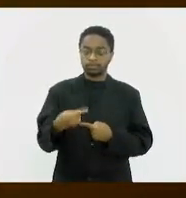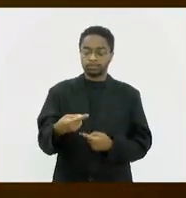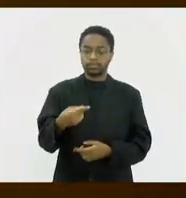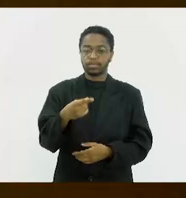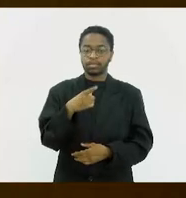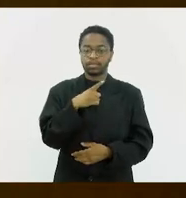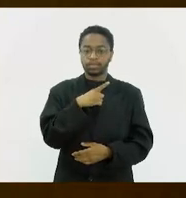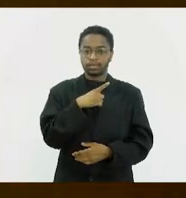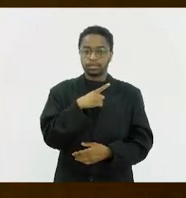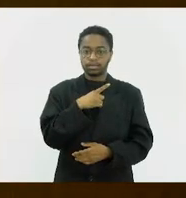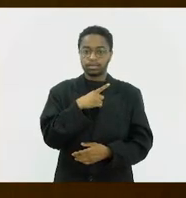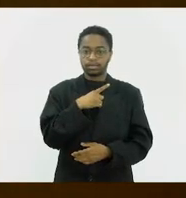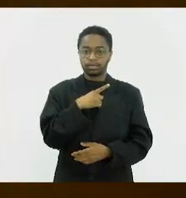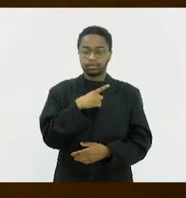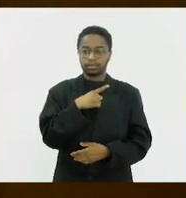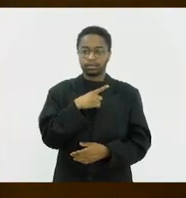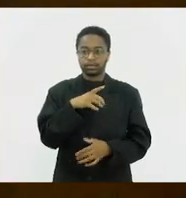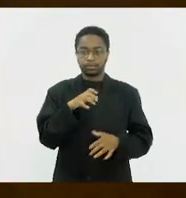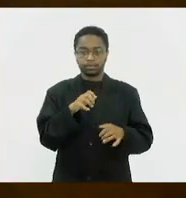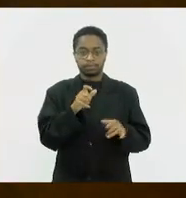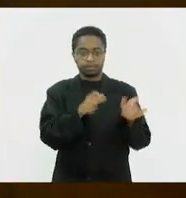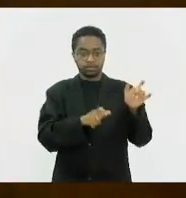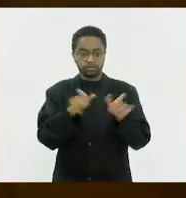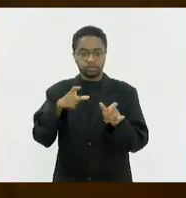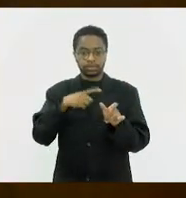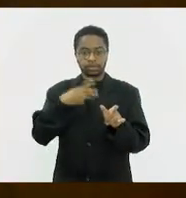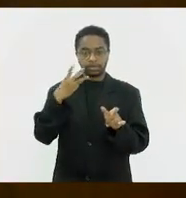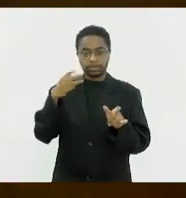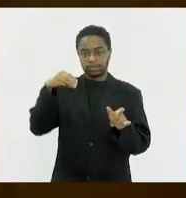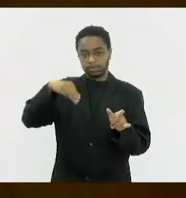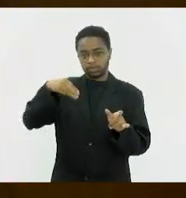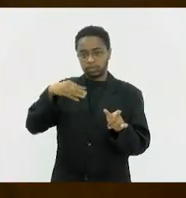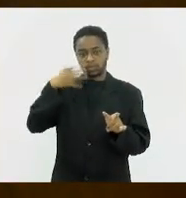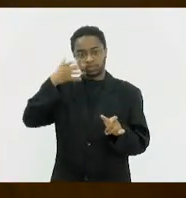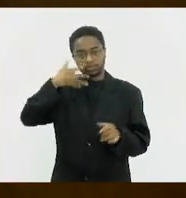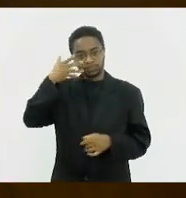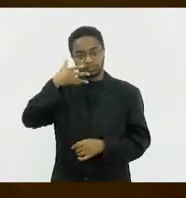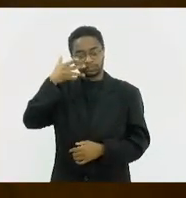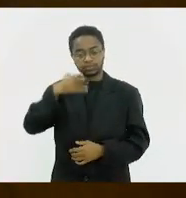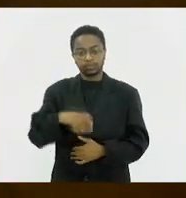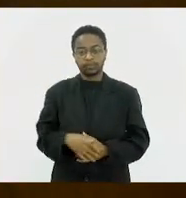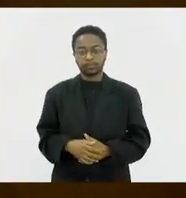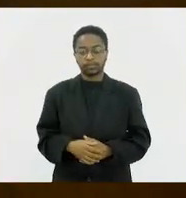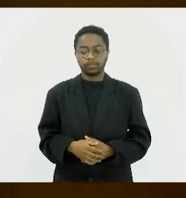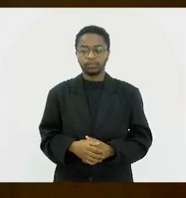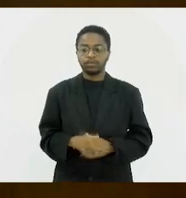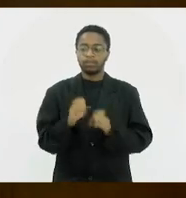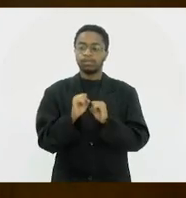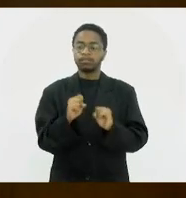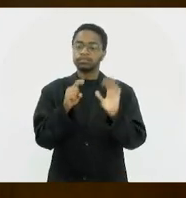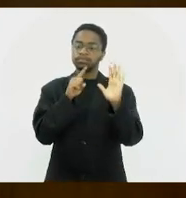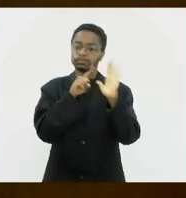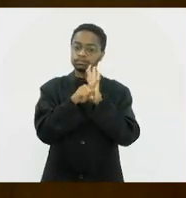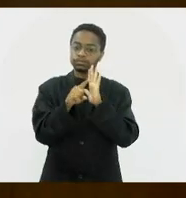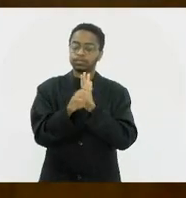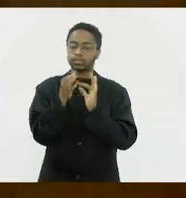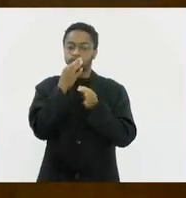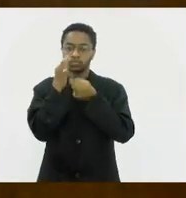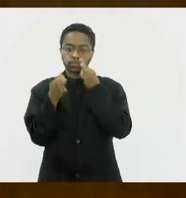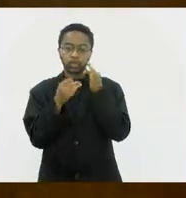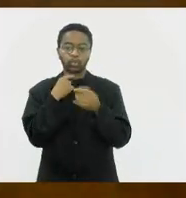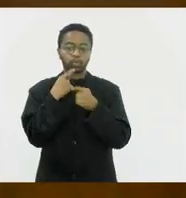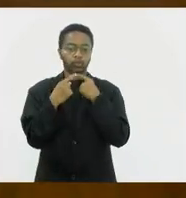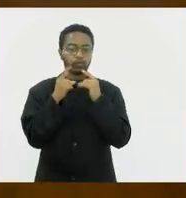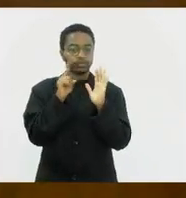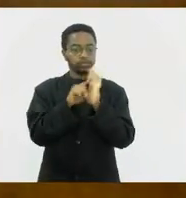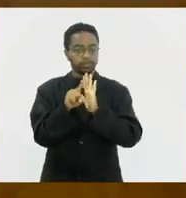palavra ao público, que terá 3 minutos para fazer uso da palavra, perguntando, sugerindo, tirando dúvida.